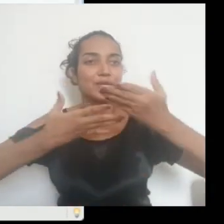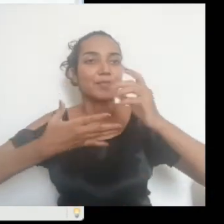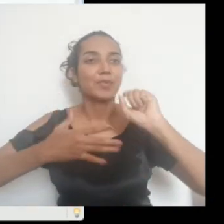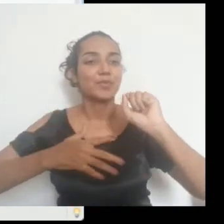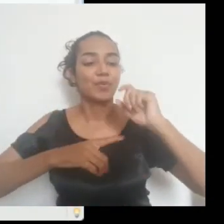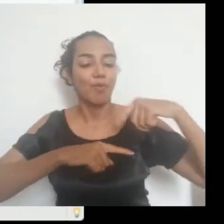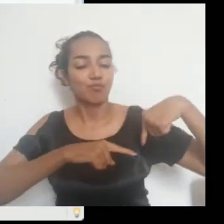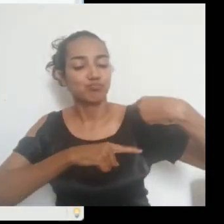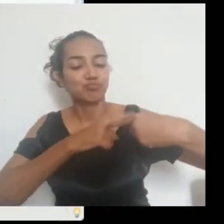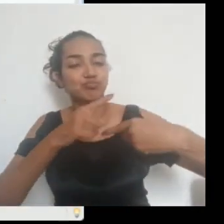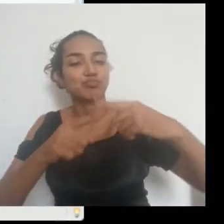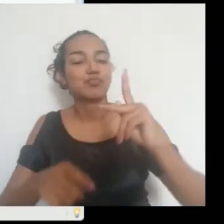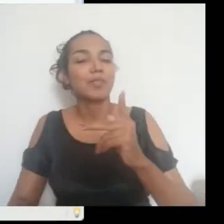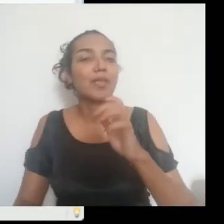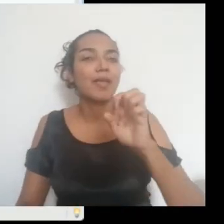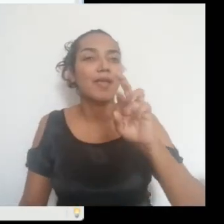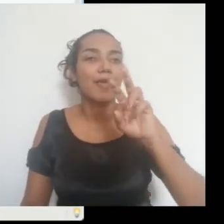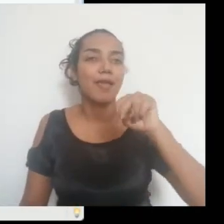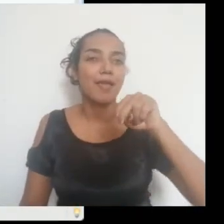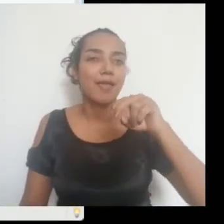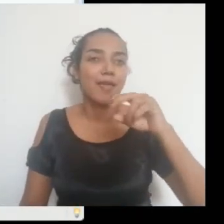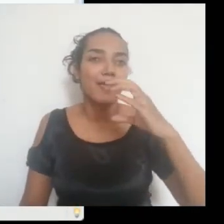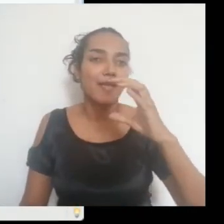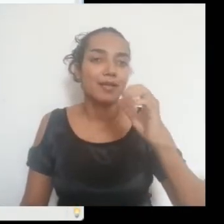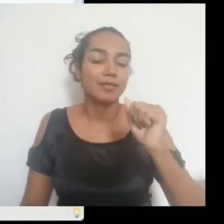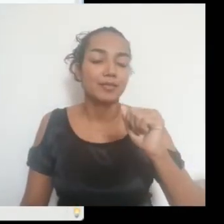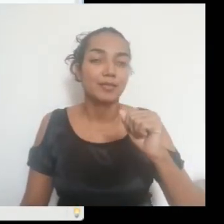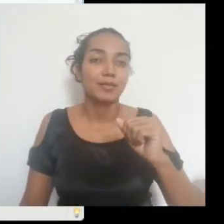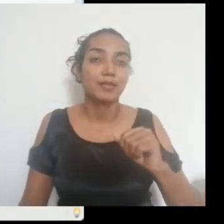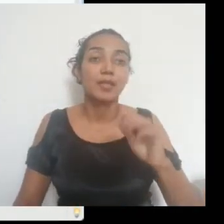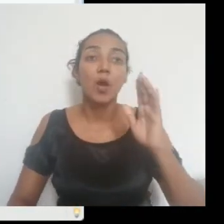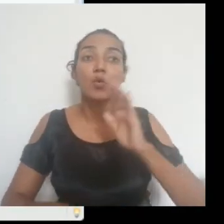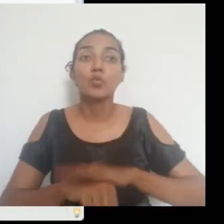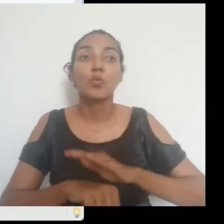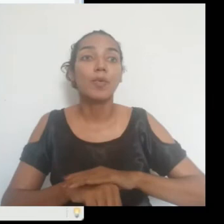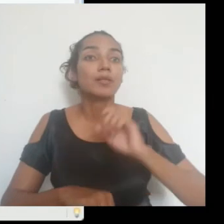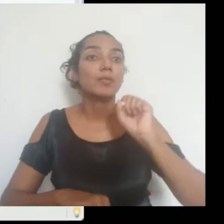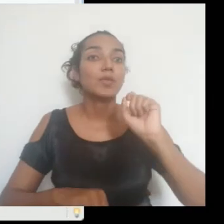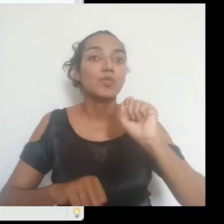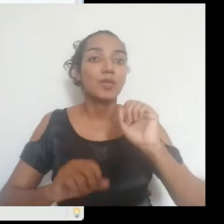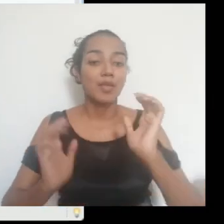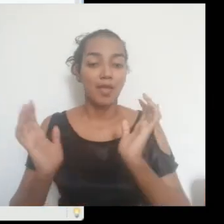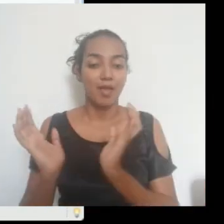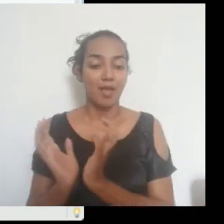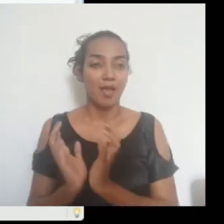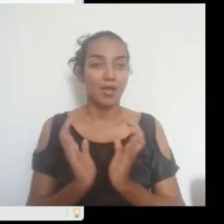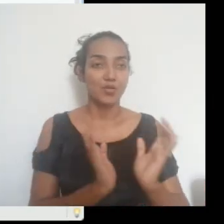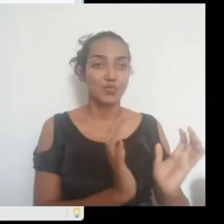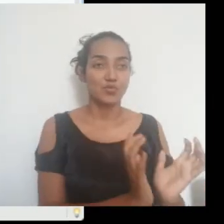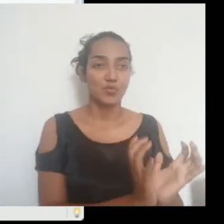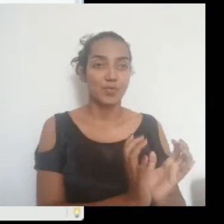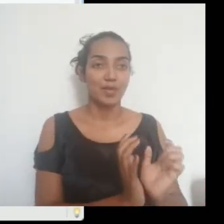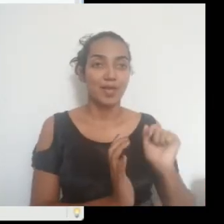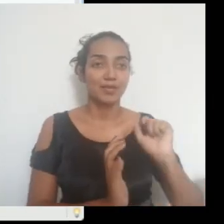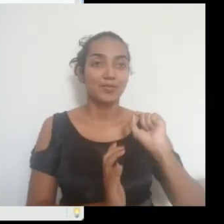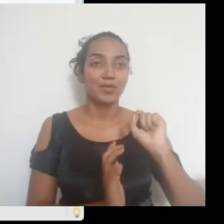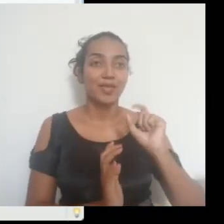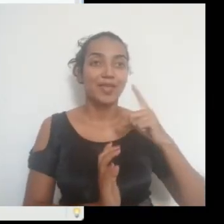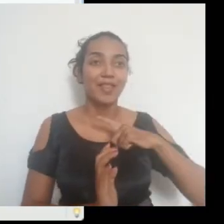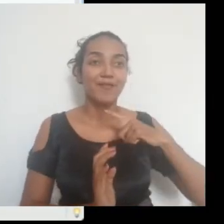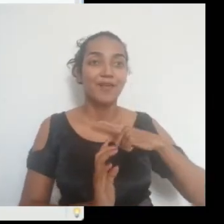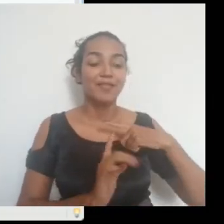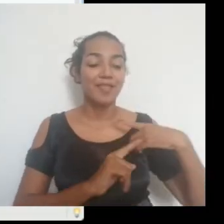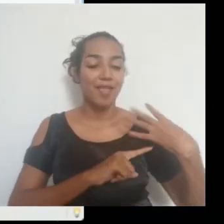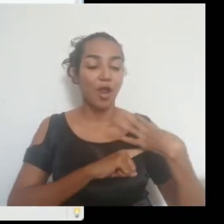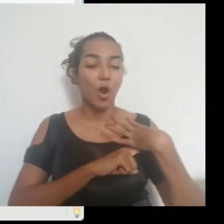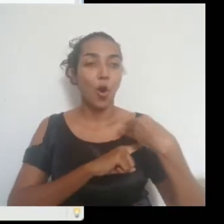E automaticamente as minhas subclasses, professor e aluno, eles passam a herdar os